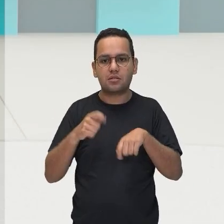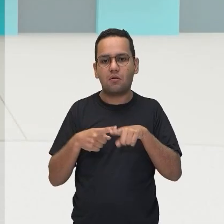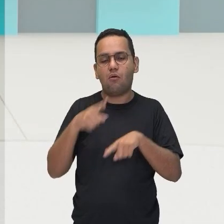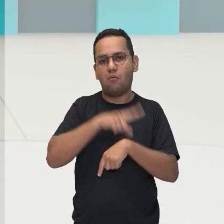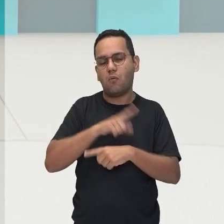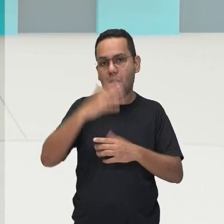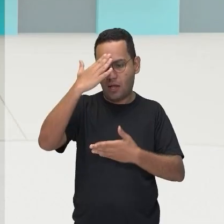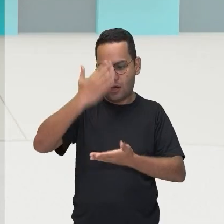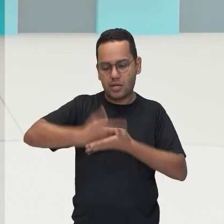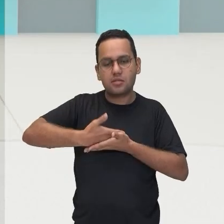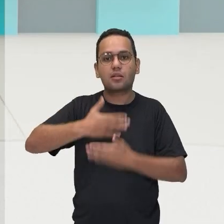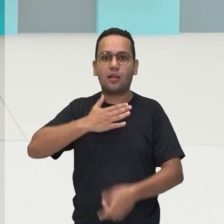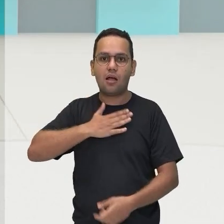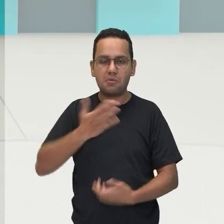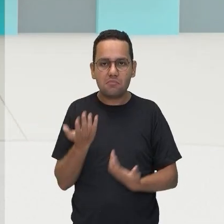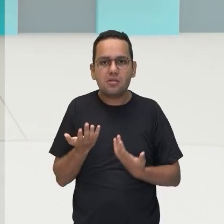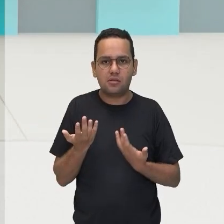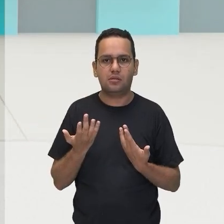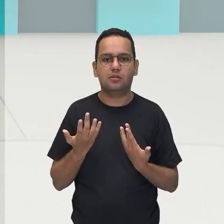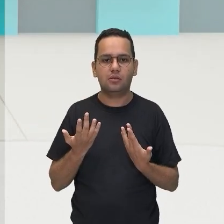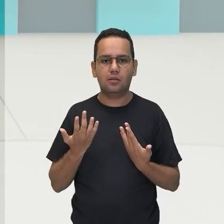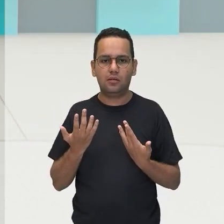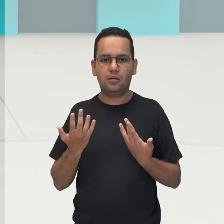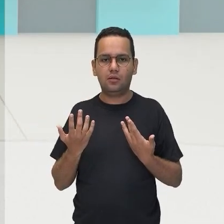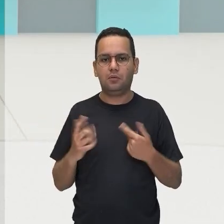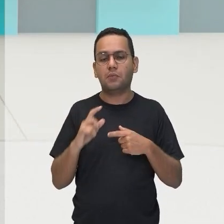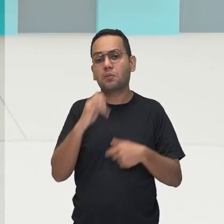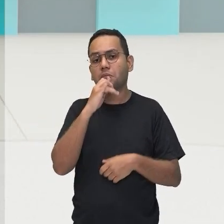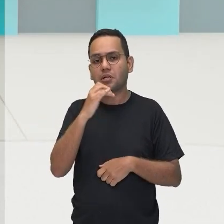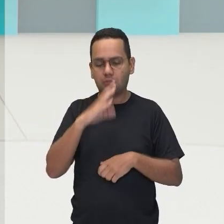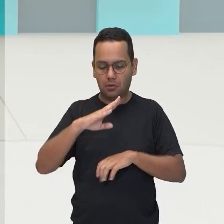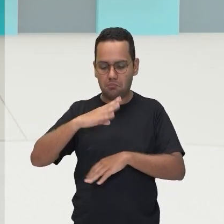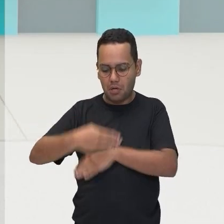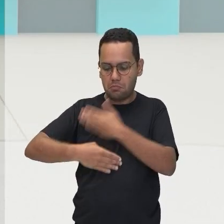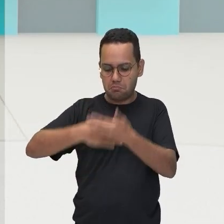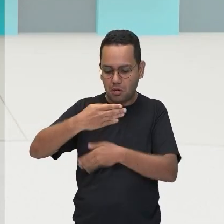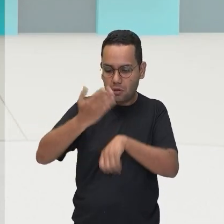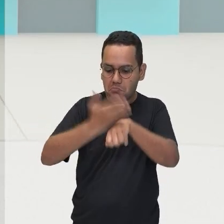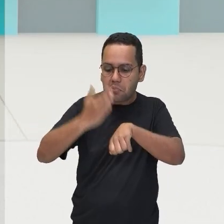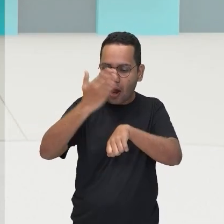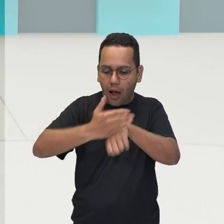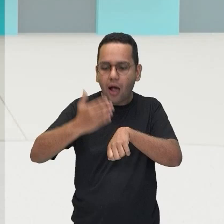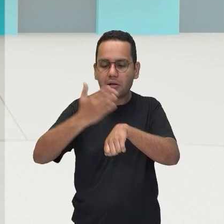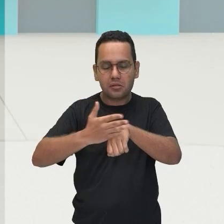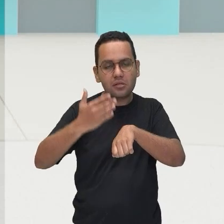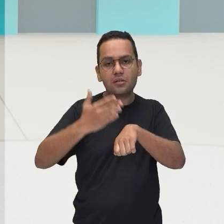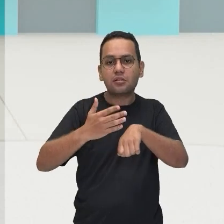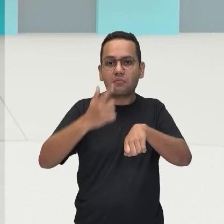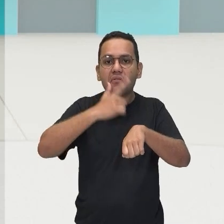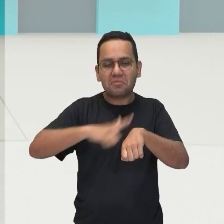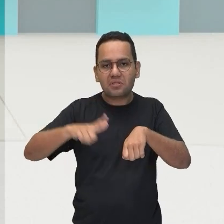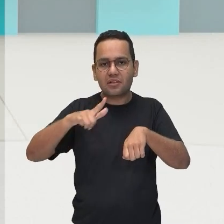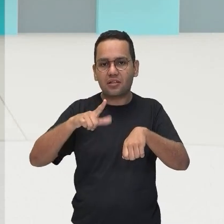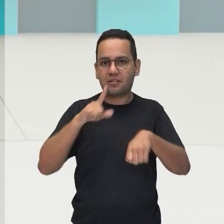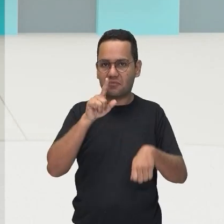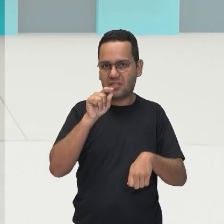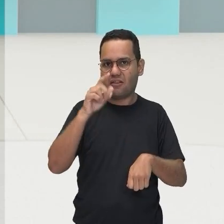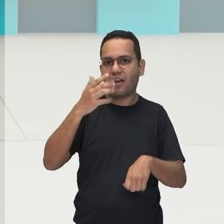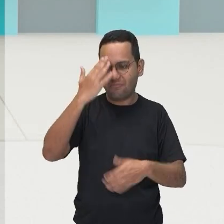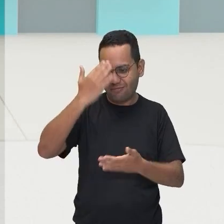citar, você vai ficando, conforme você vai executando essas tarefas e você vai vencendo esses obstáculos, você vai se tornando mais